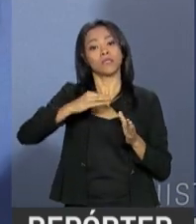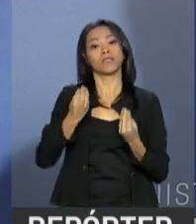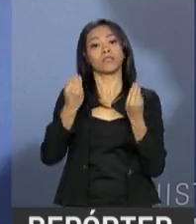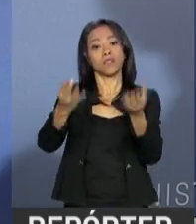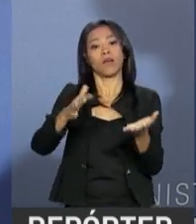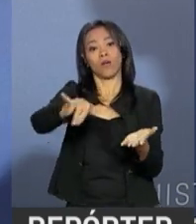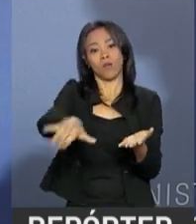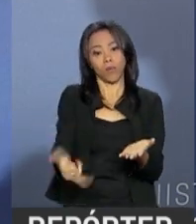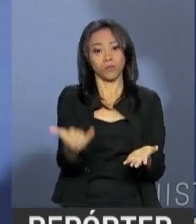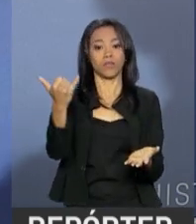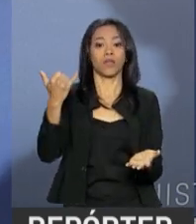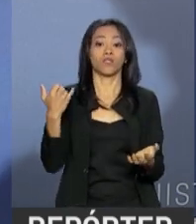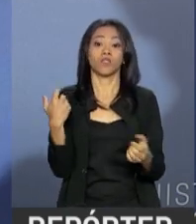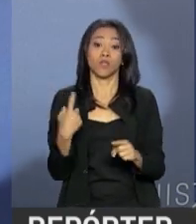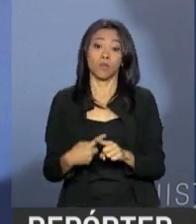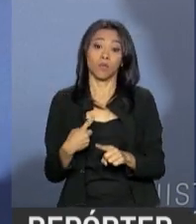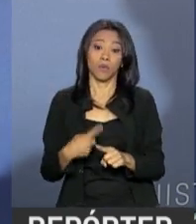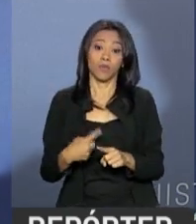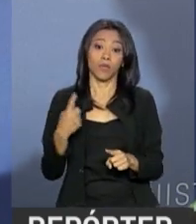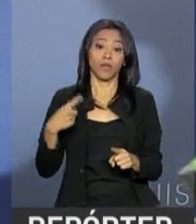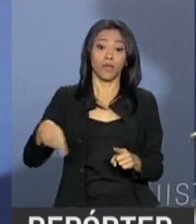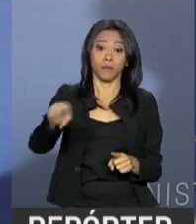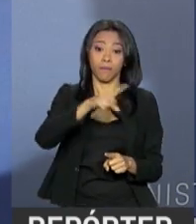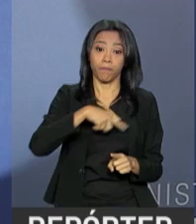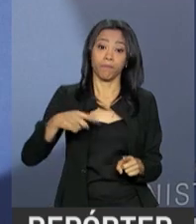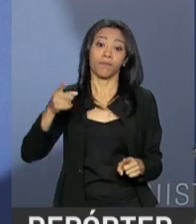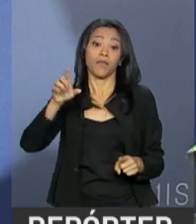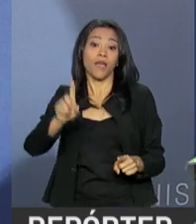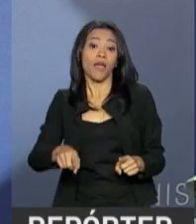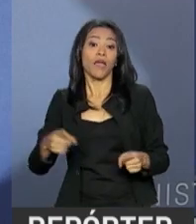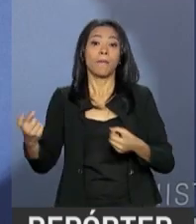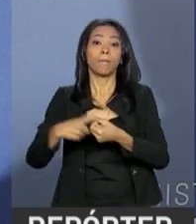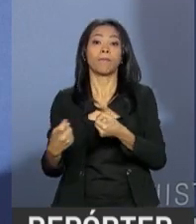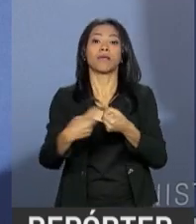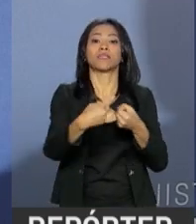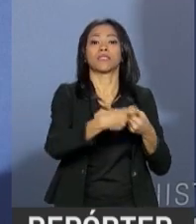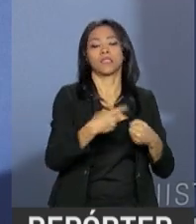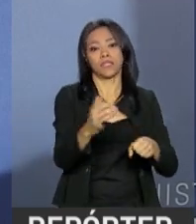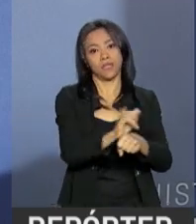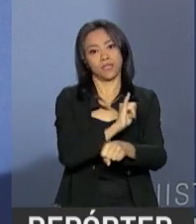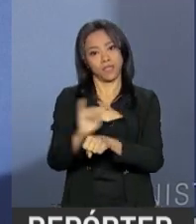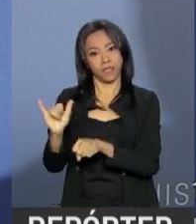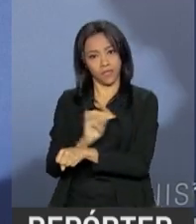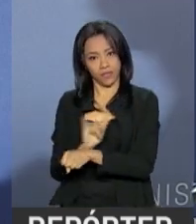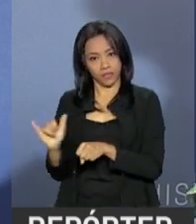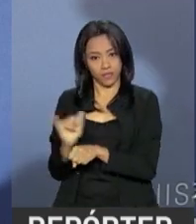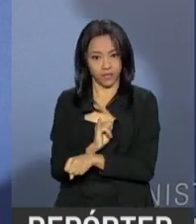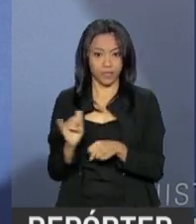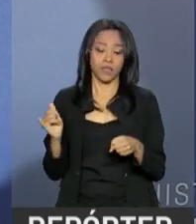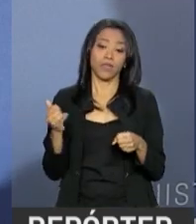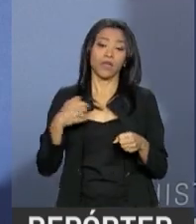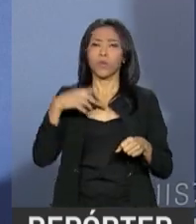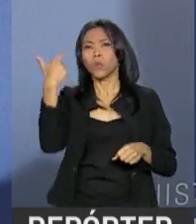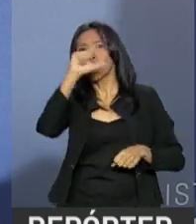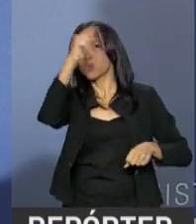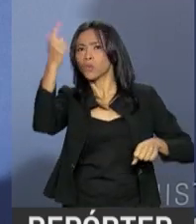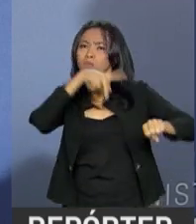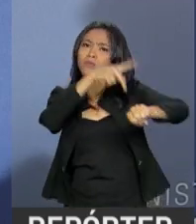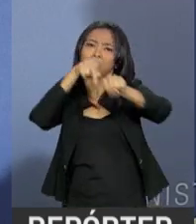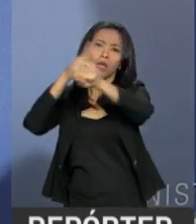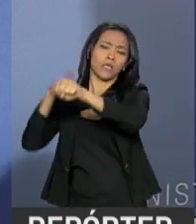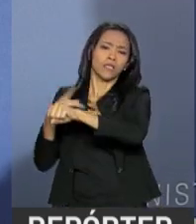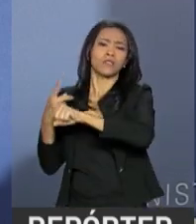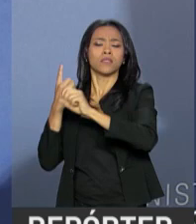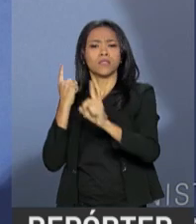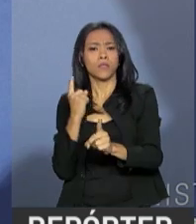encontraram por que a forma de evoluir com a sua defesa é com parcerias estratégicas existe até quem explica o país com o outro e se em